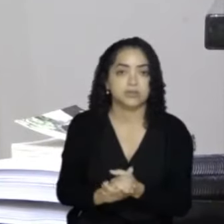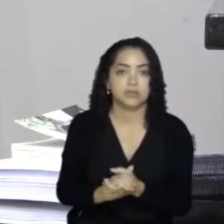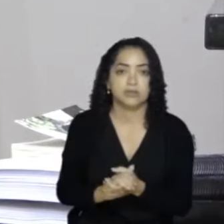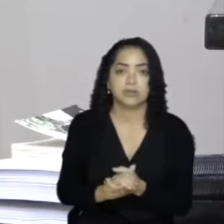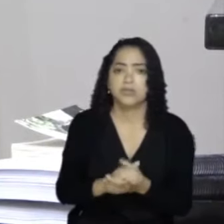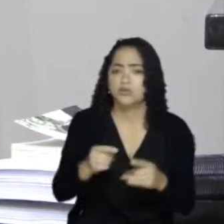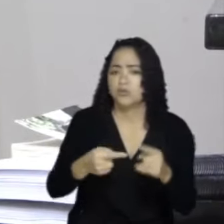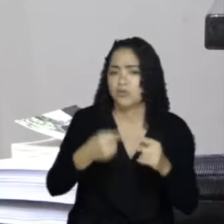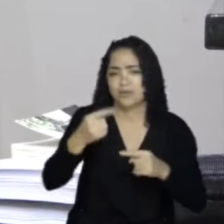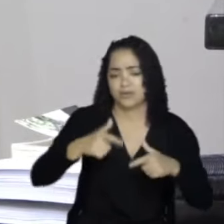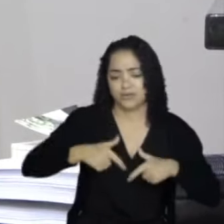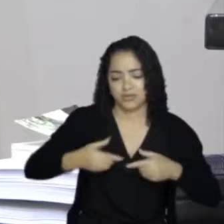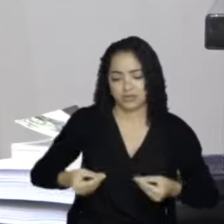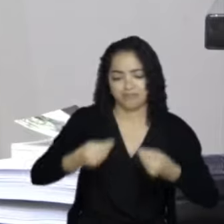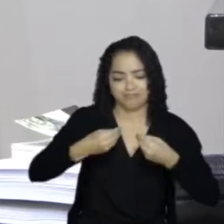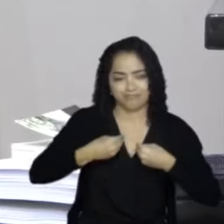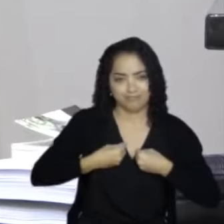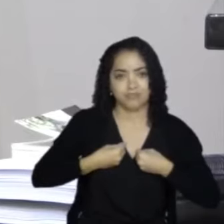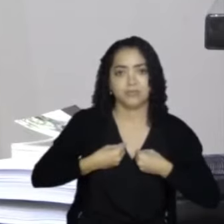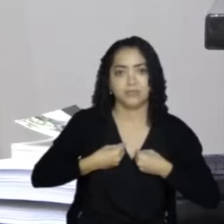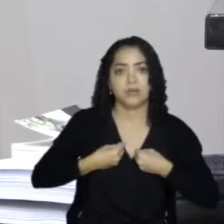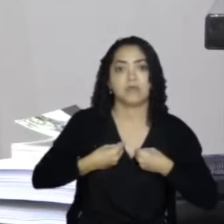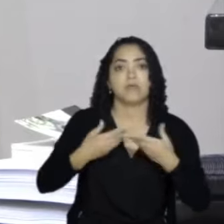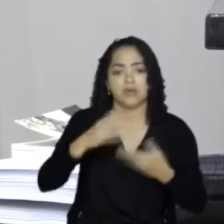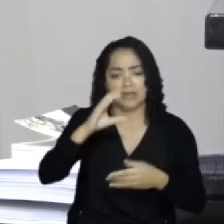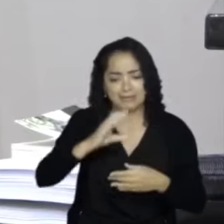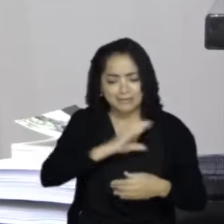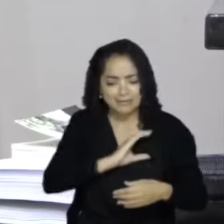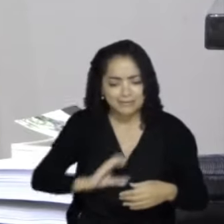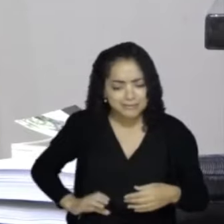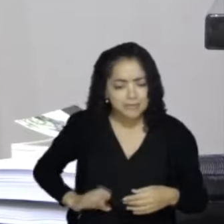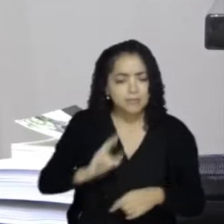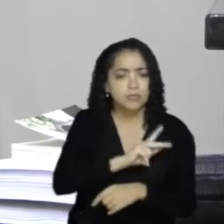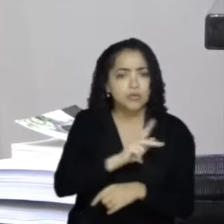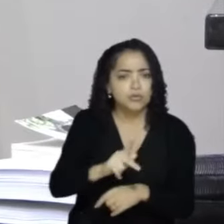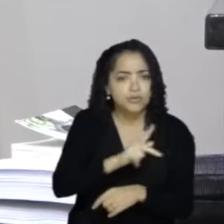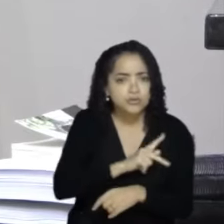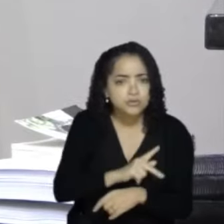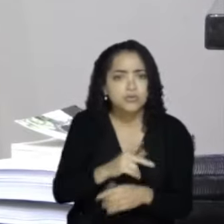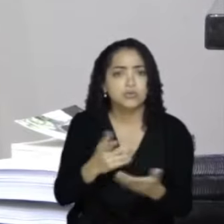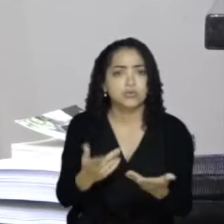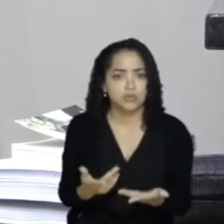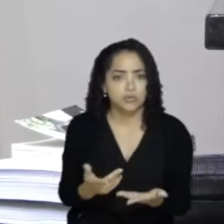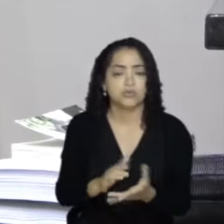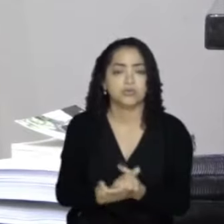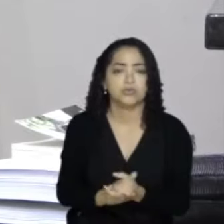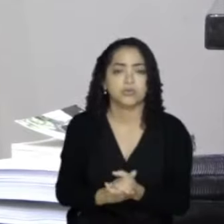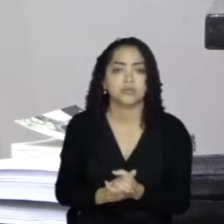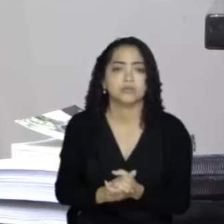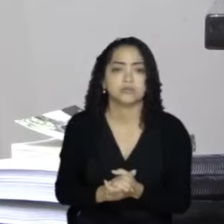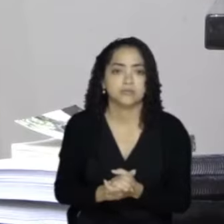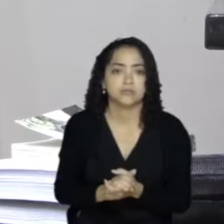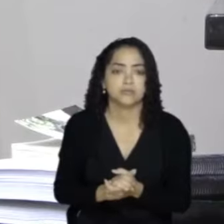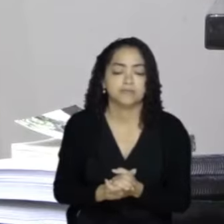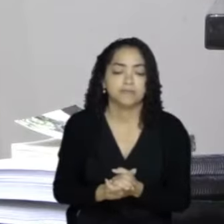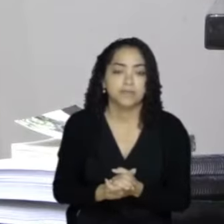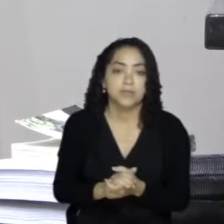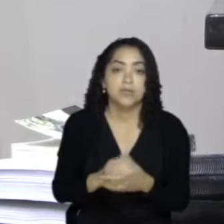medalha da Antonieta de Barros para uma mulher cristã, professora, professora inclusive de entidades particulares como o meu caso, tudo a ver com a Antonieta de